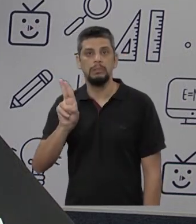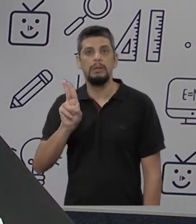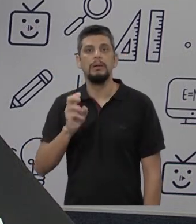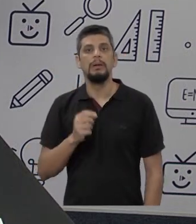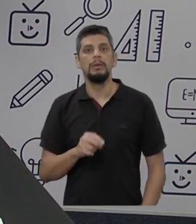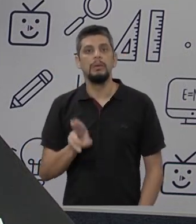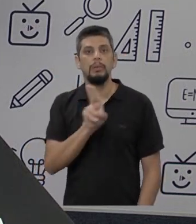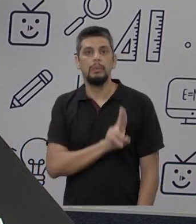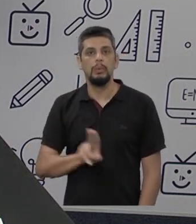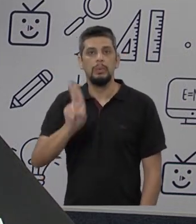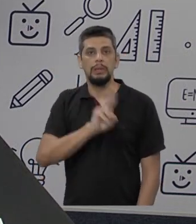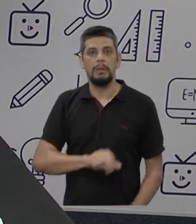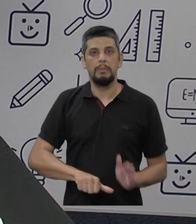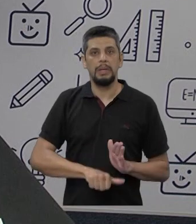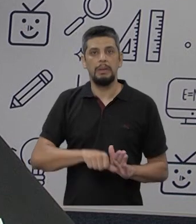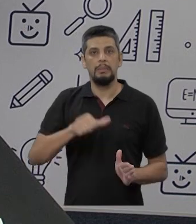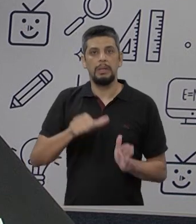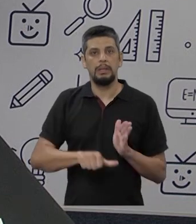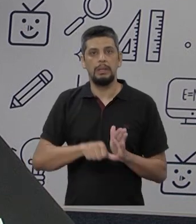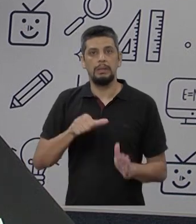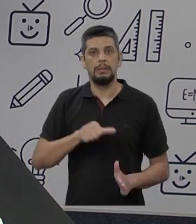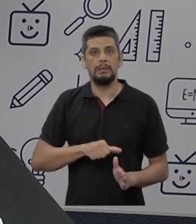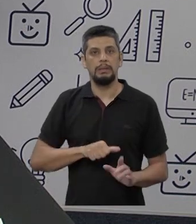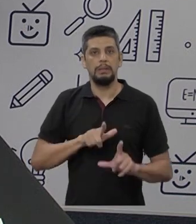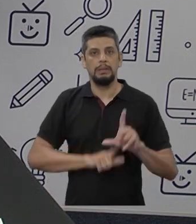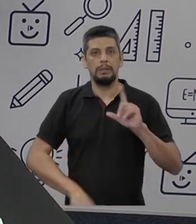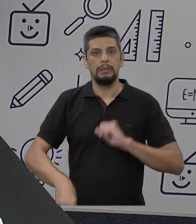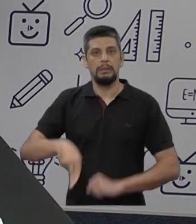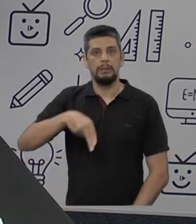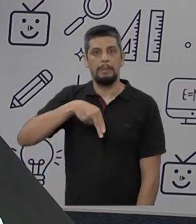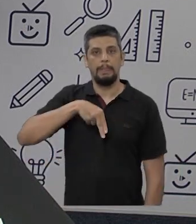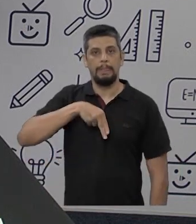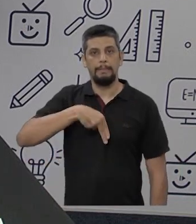nome, nós vamos utilizar a primeira letra, que é a letra N.